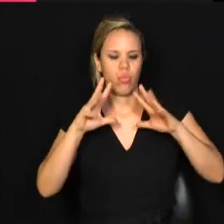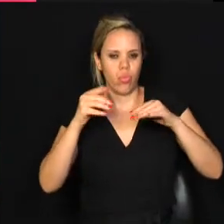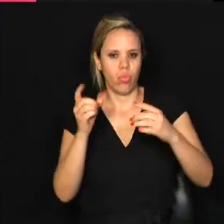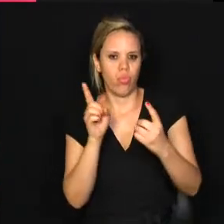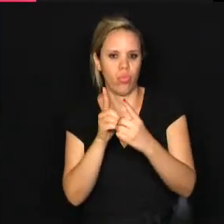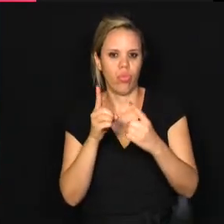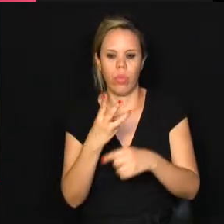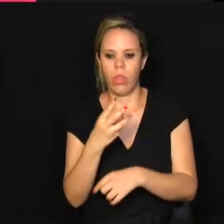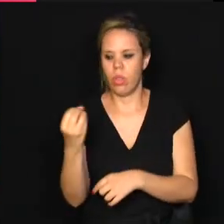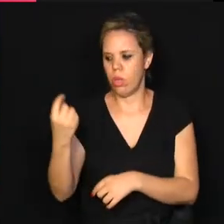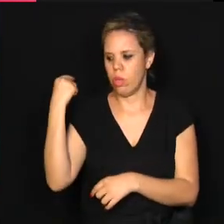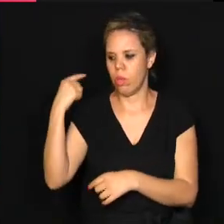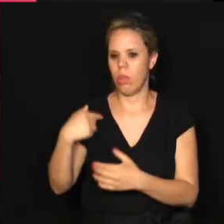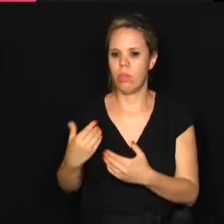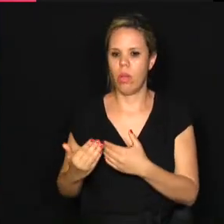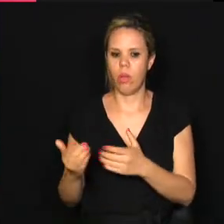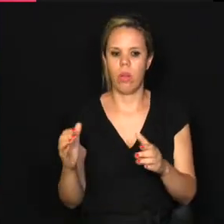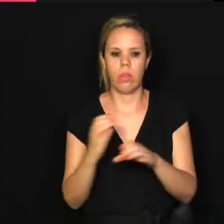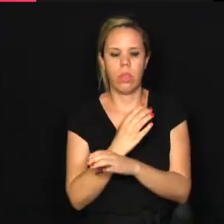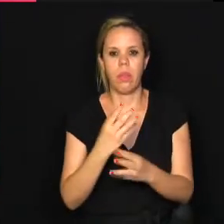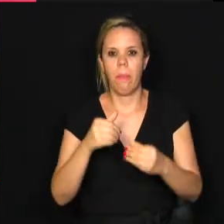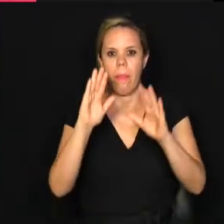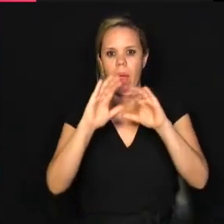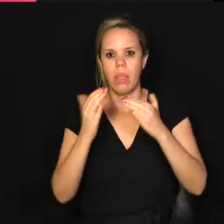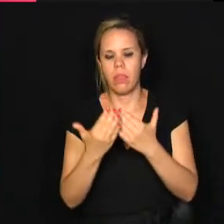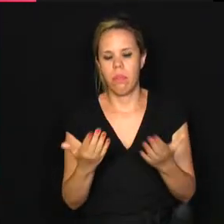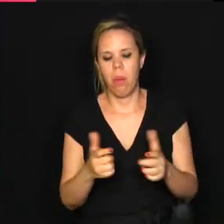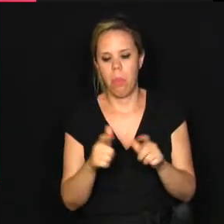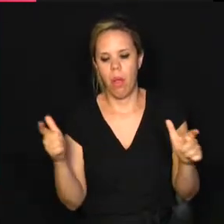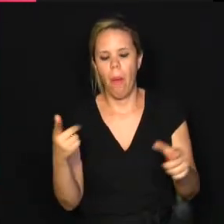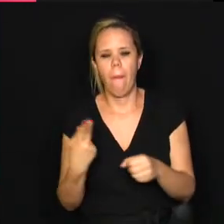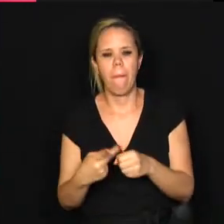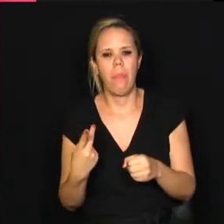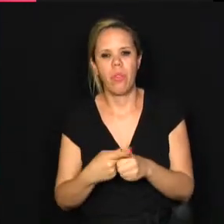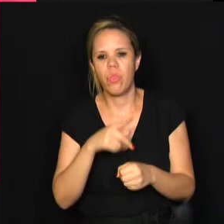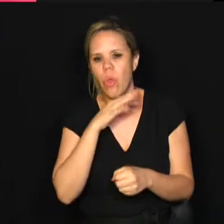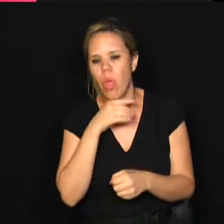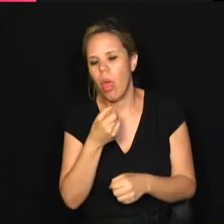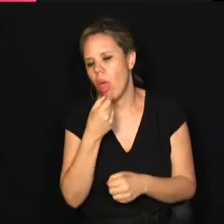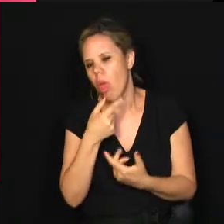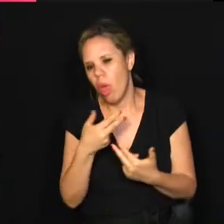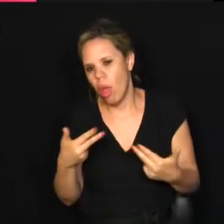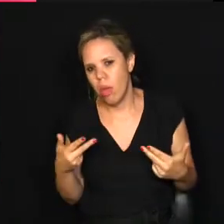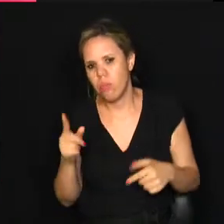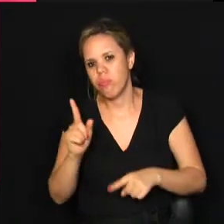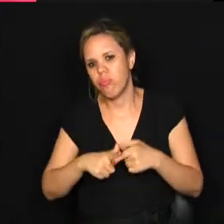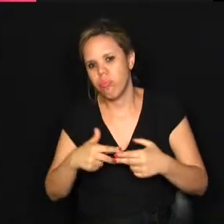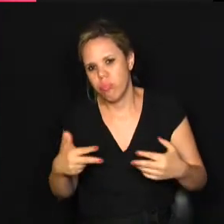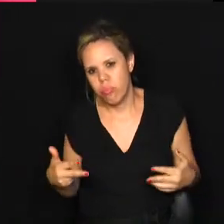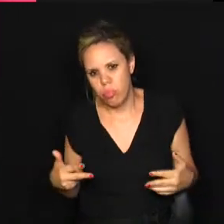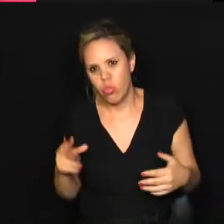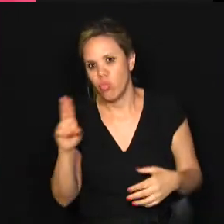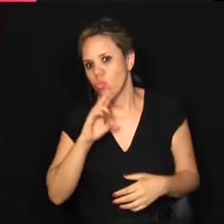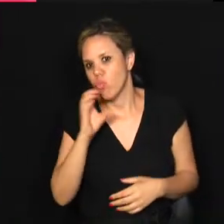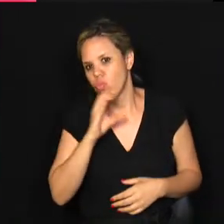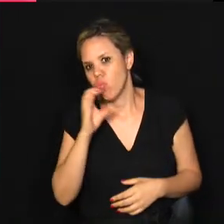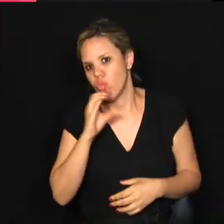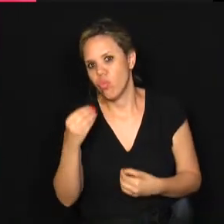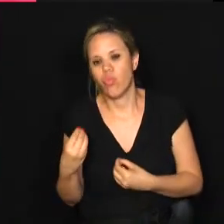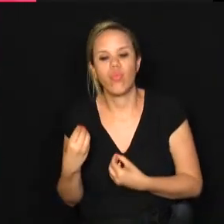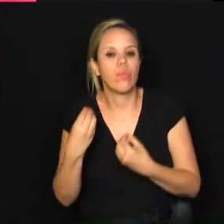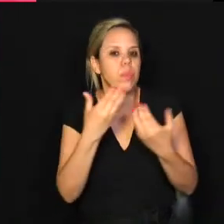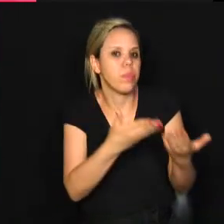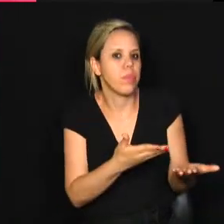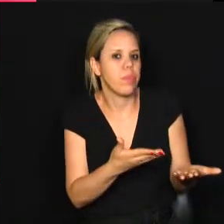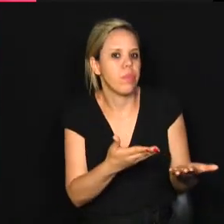30 antes. Ou seja, alguns produtos perecíveis, medicamentos, insumos, coisa que é de urgência para entregar,